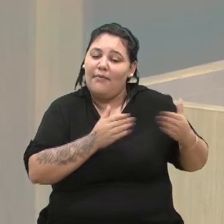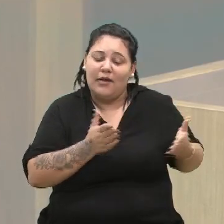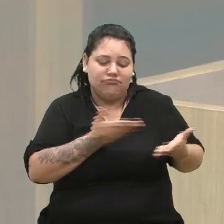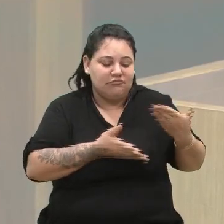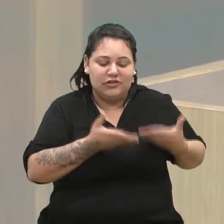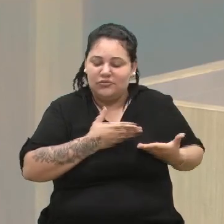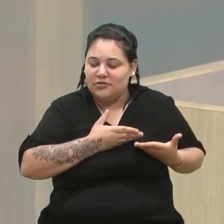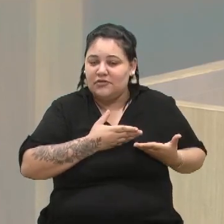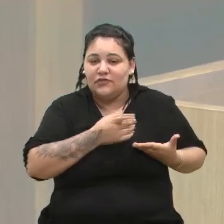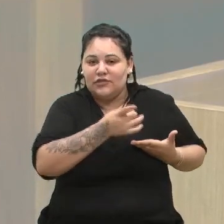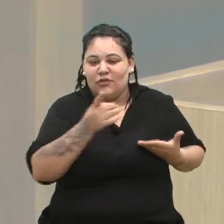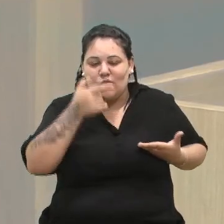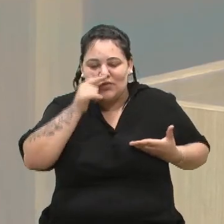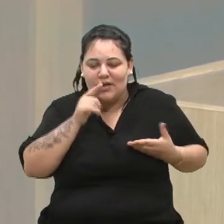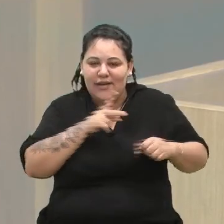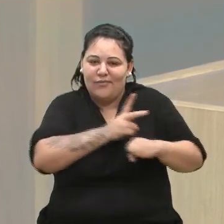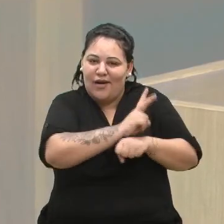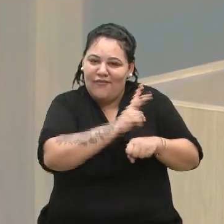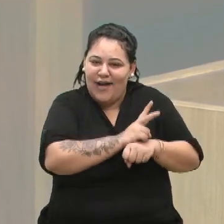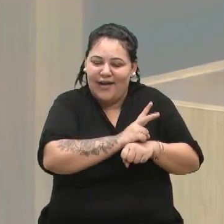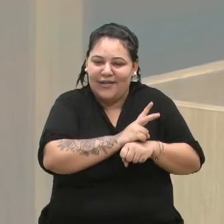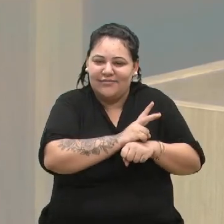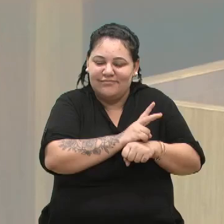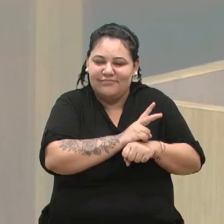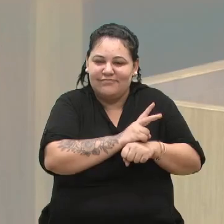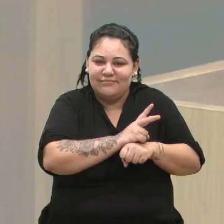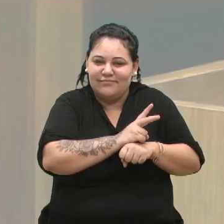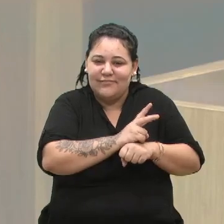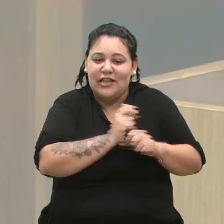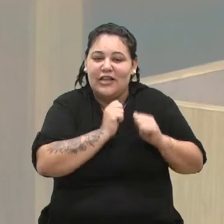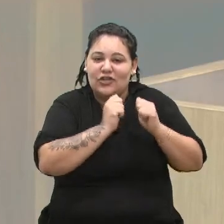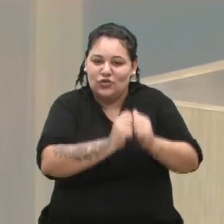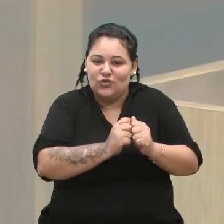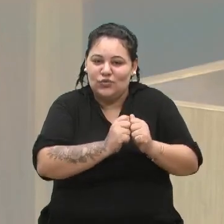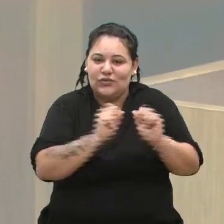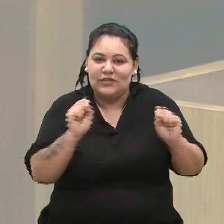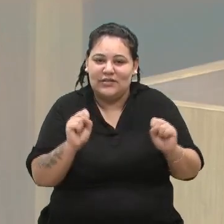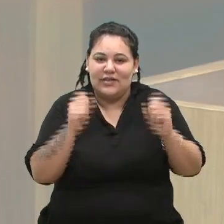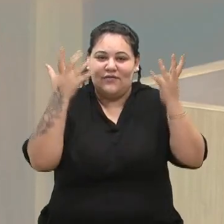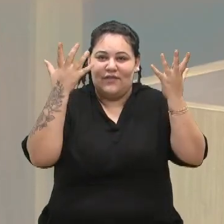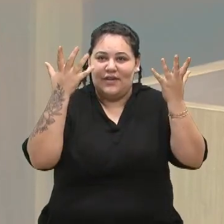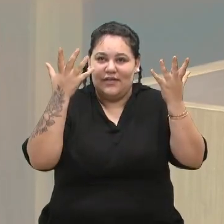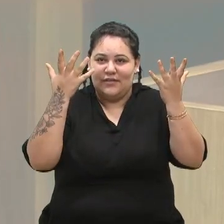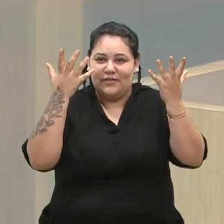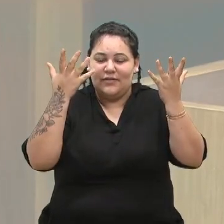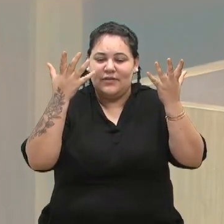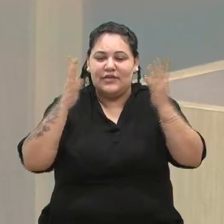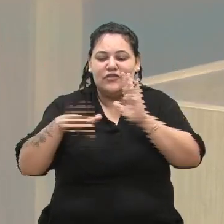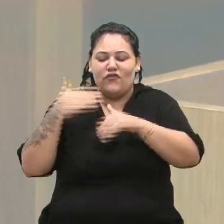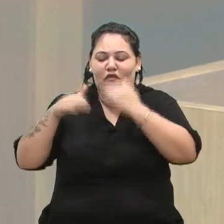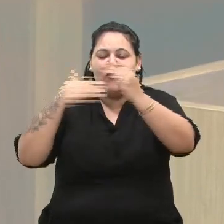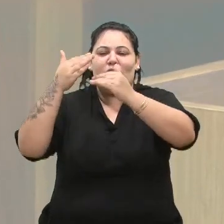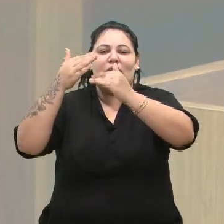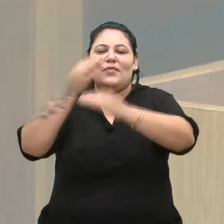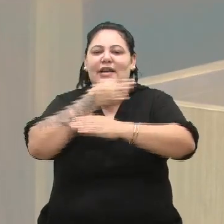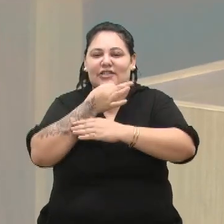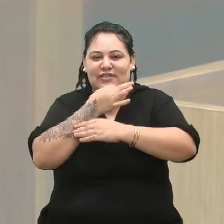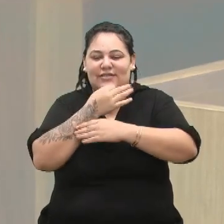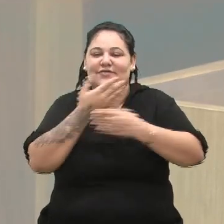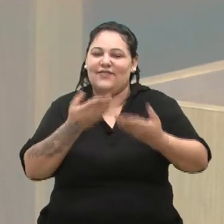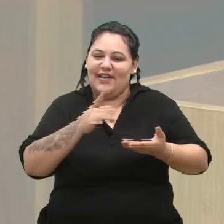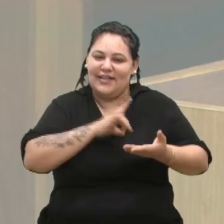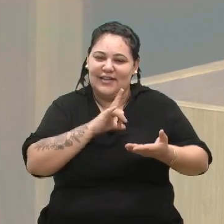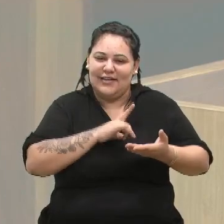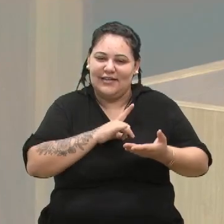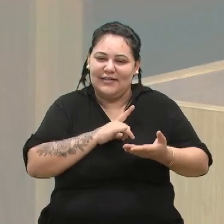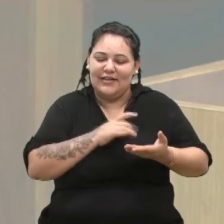você garante o seu espaço para estar junto nesse grande lançamento, nesse alavanco para Caxias do Sul, que vai estar aí